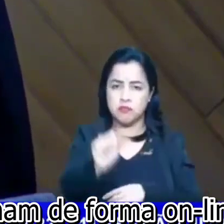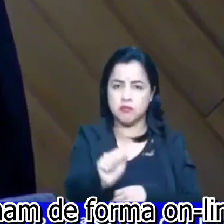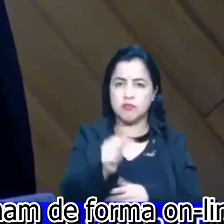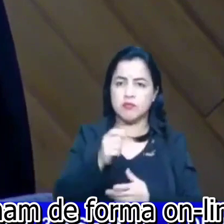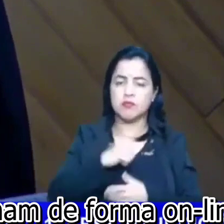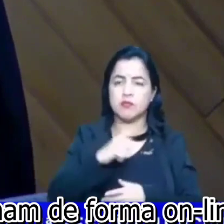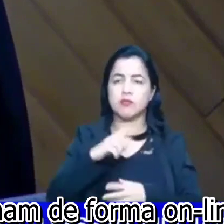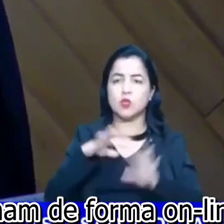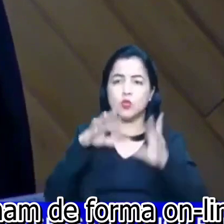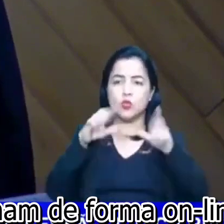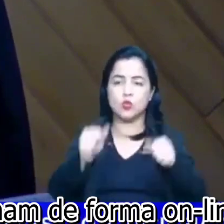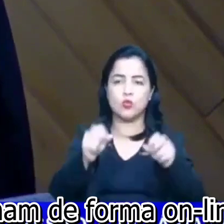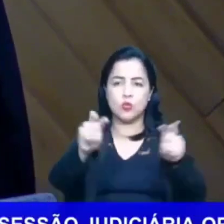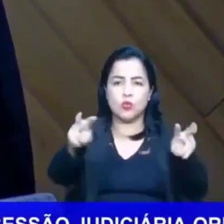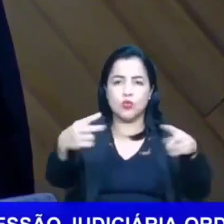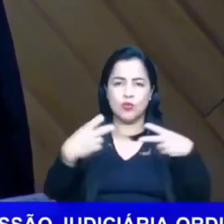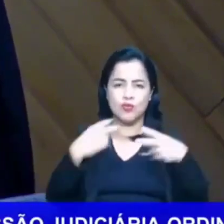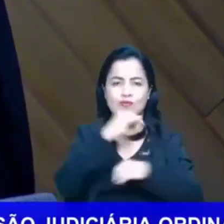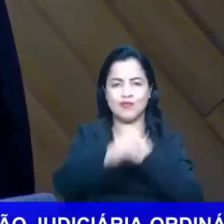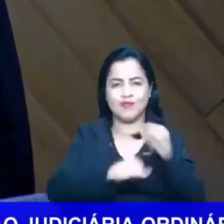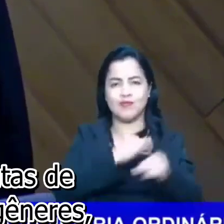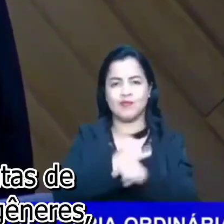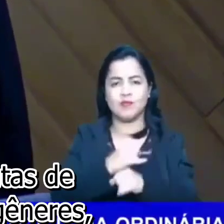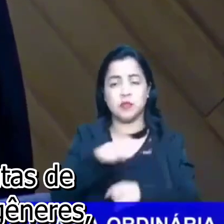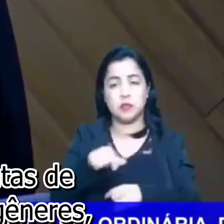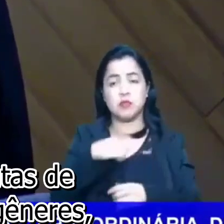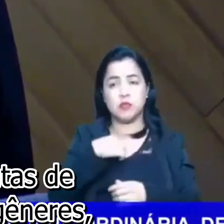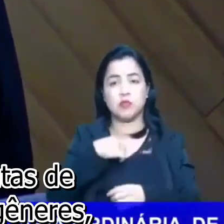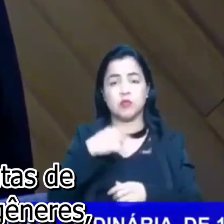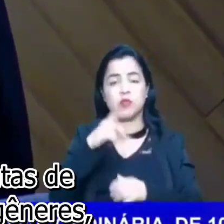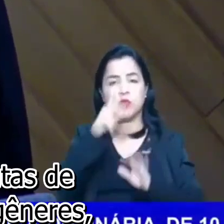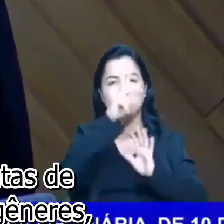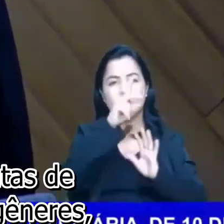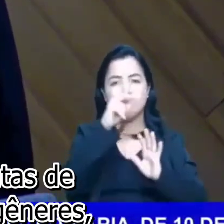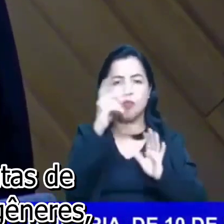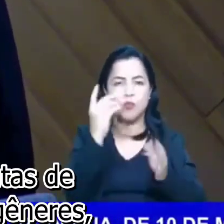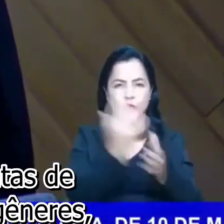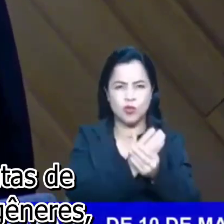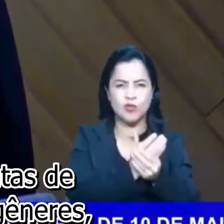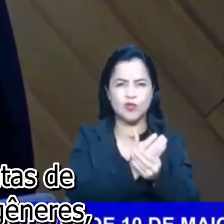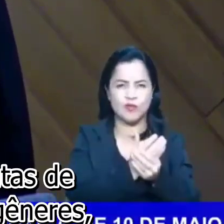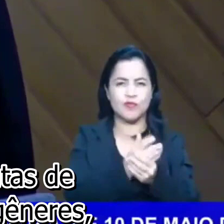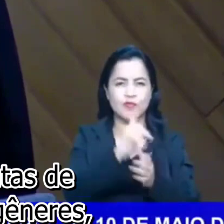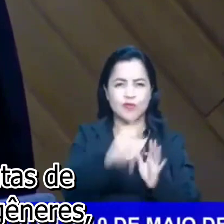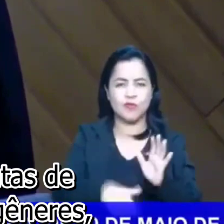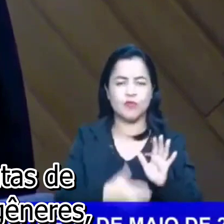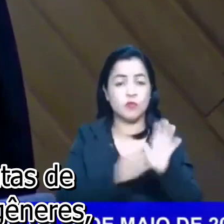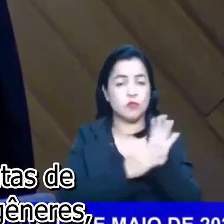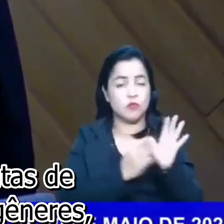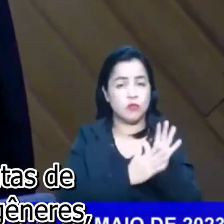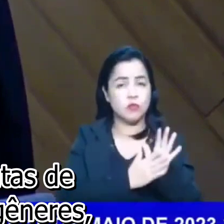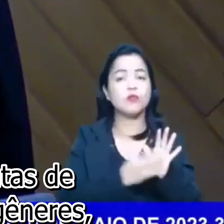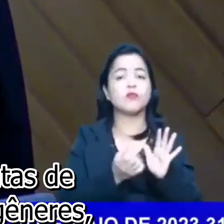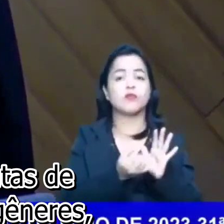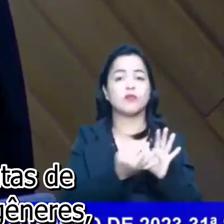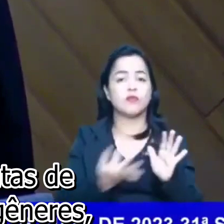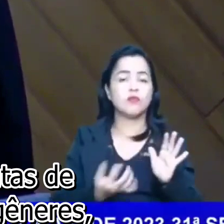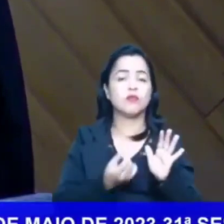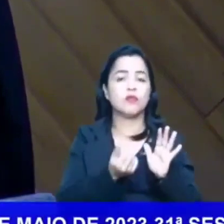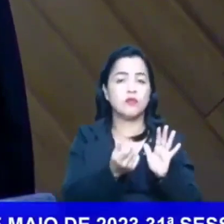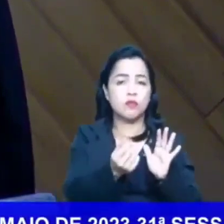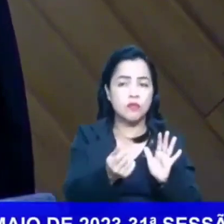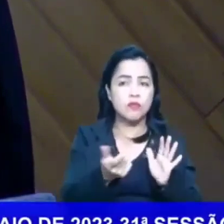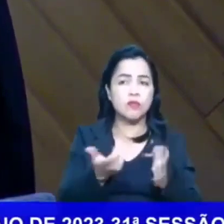do tribunal. Aqueles que nos acompanham de forma online. Dr. Helder está vestindo sua toga. Esse processo trata-se da prestação de contas branca de por 2022. Baixo, gravata é um caso azul, muito